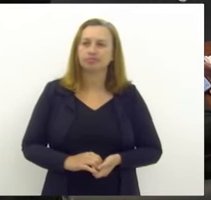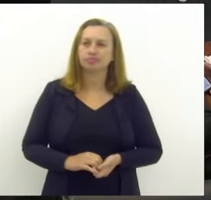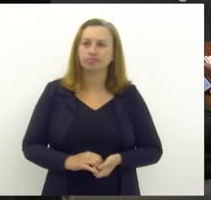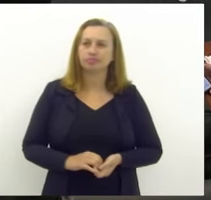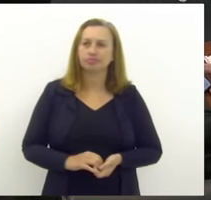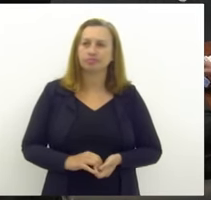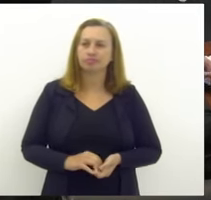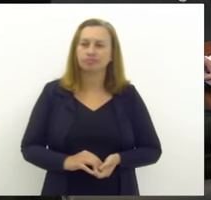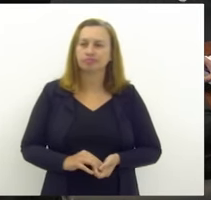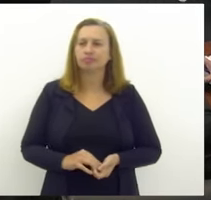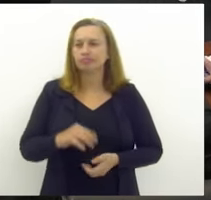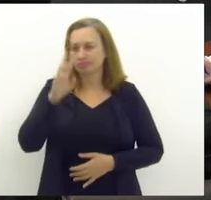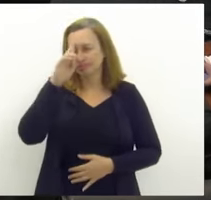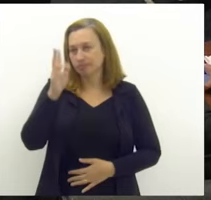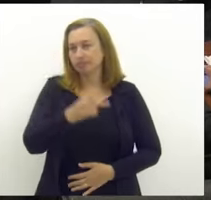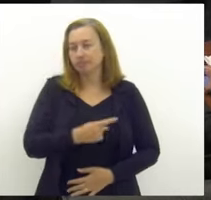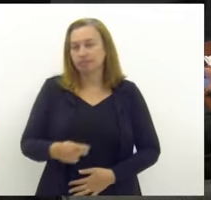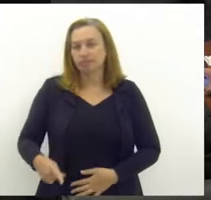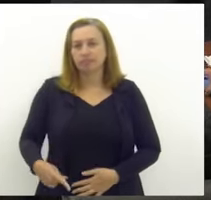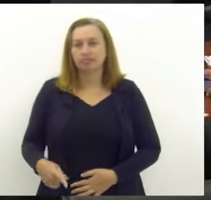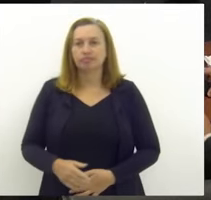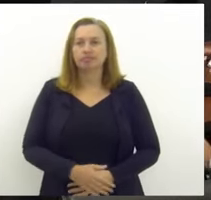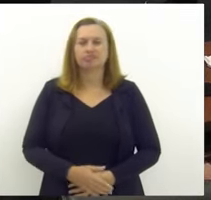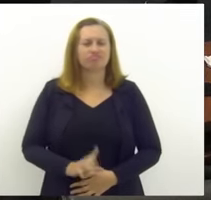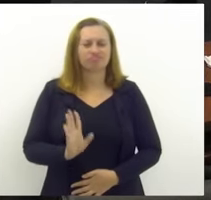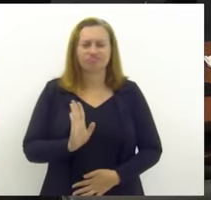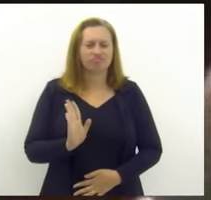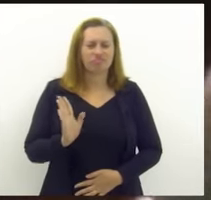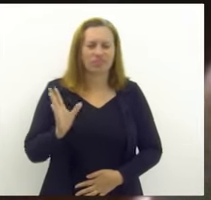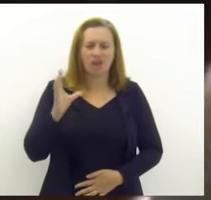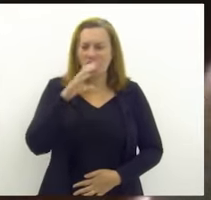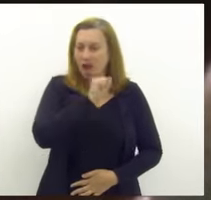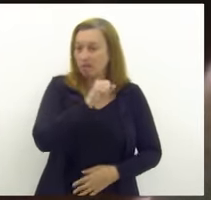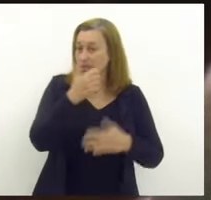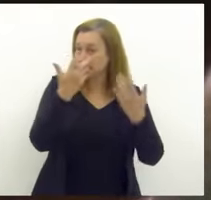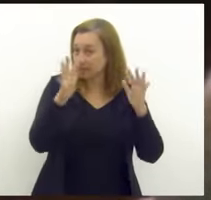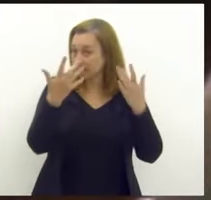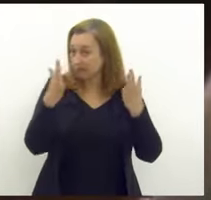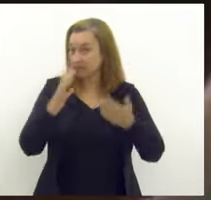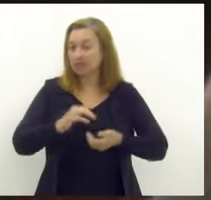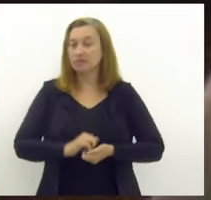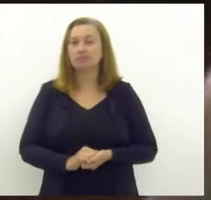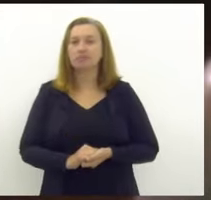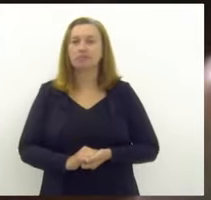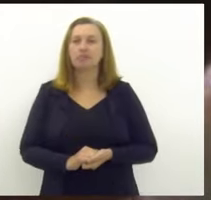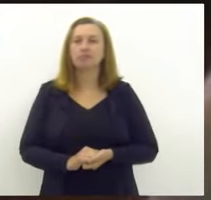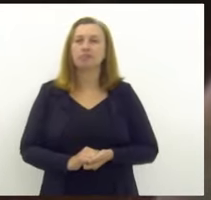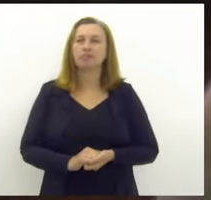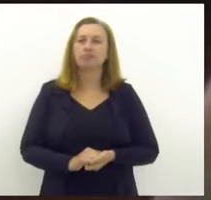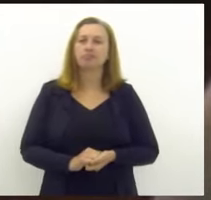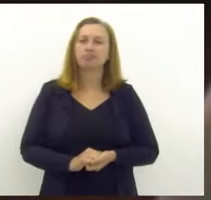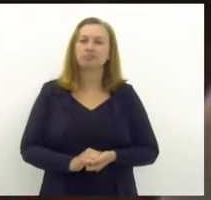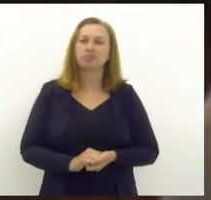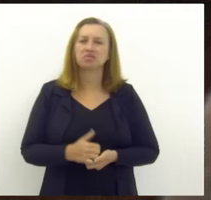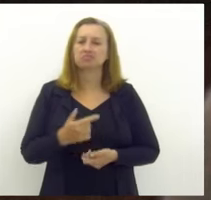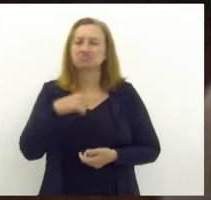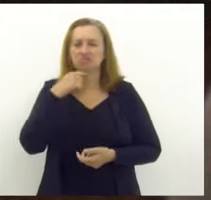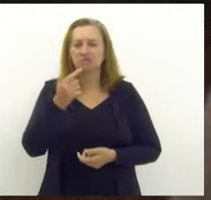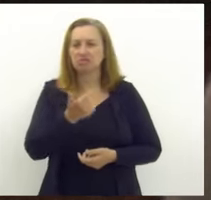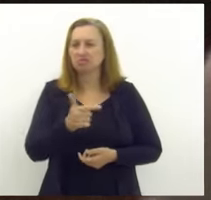PR senhor presidente não muito rápido elogiar a a propositura não tenho